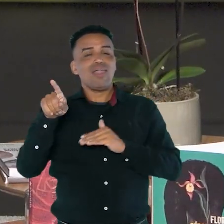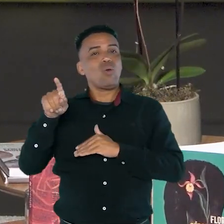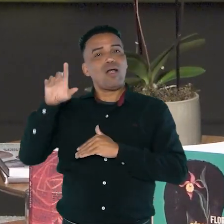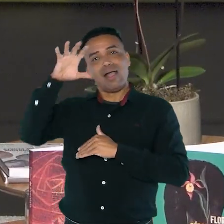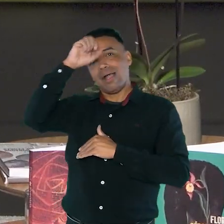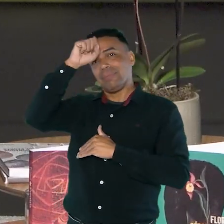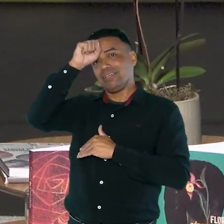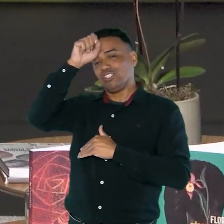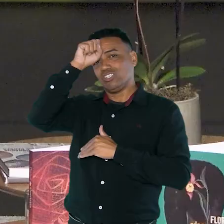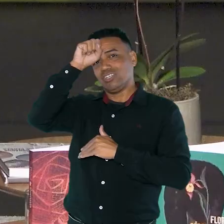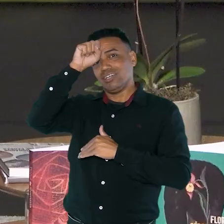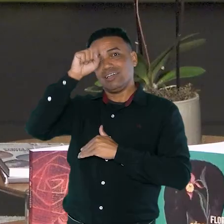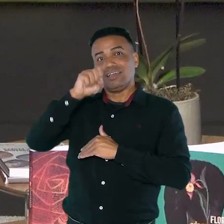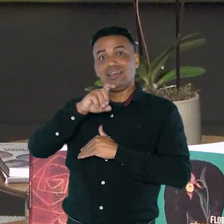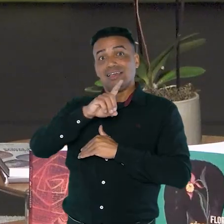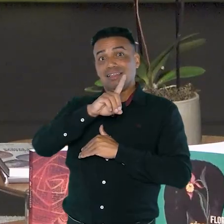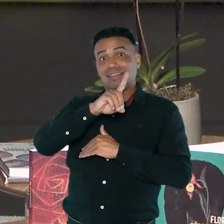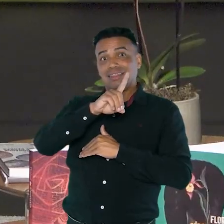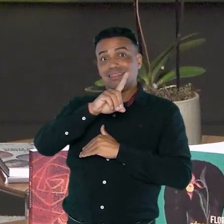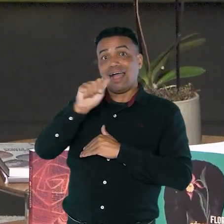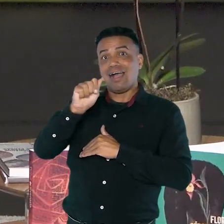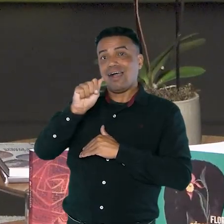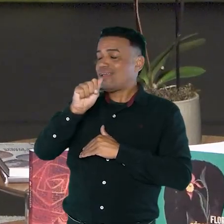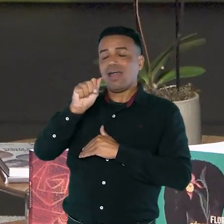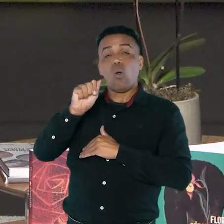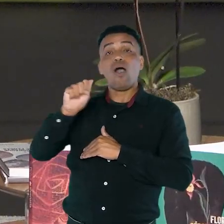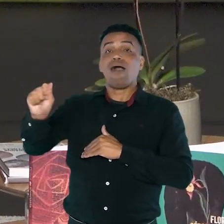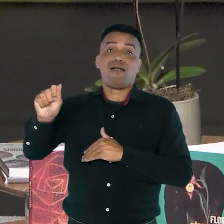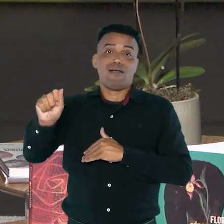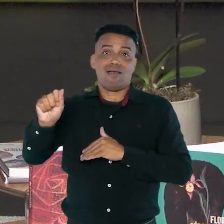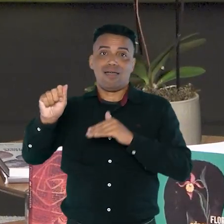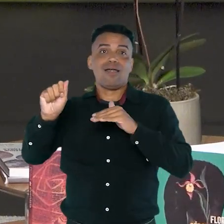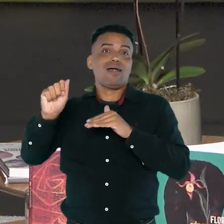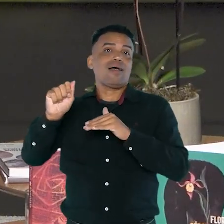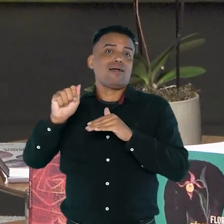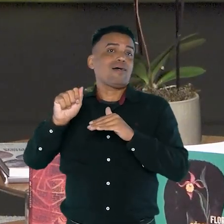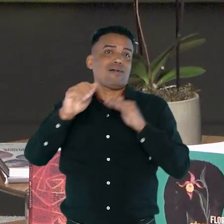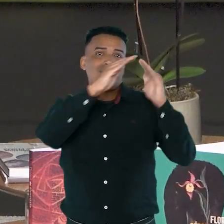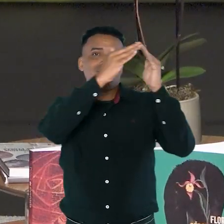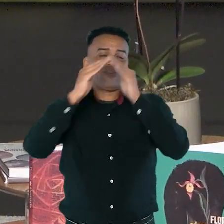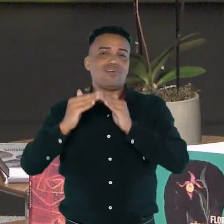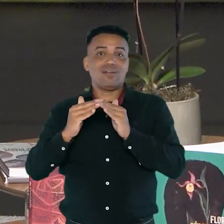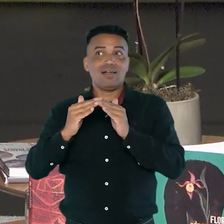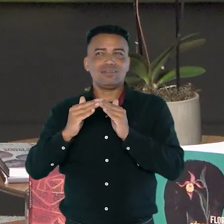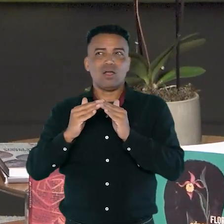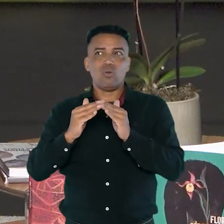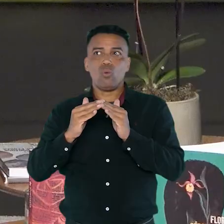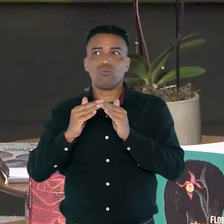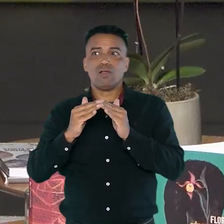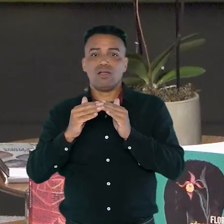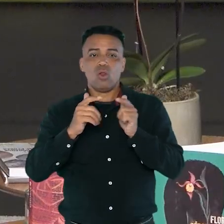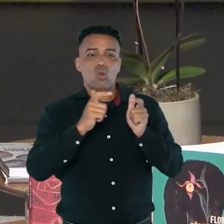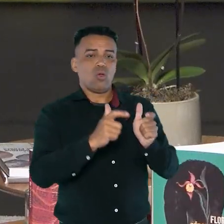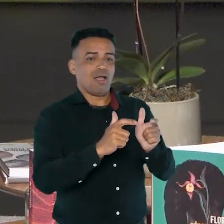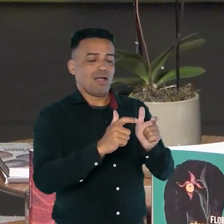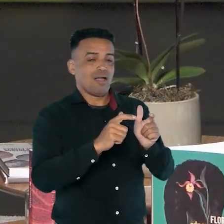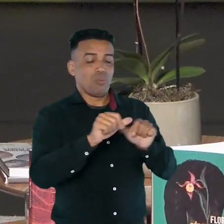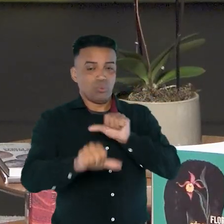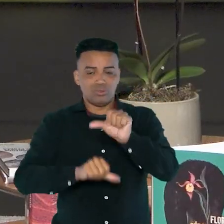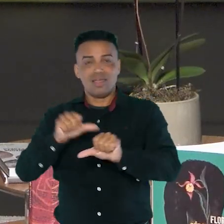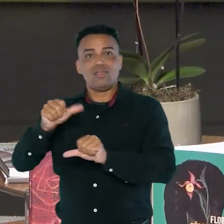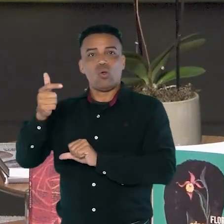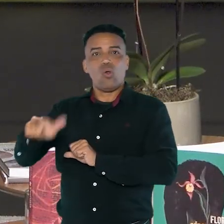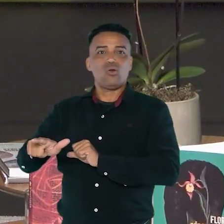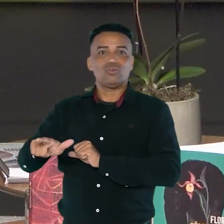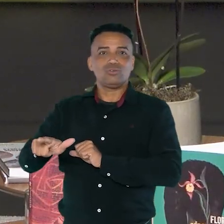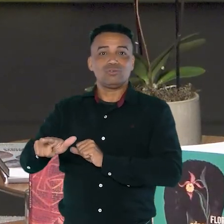é mudar a periferia. Então eu estava indo para um lugar e acabei indo para outro. Quem me trouxe isso